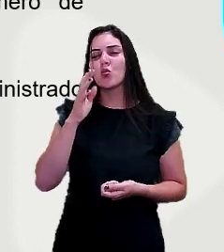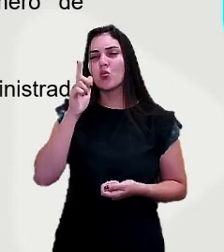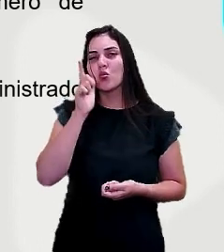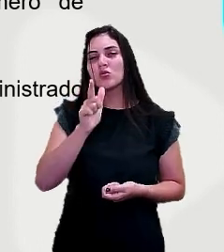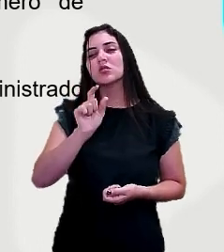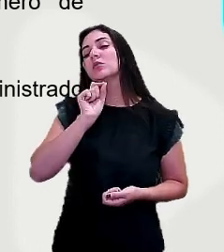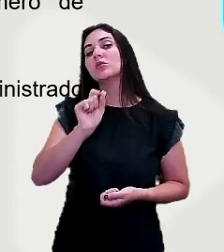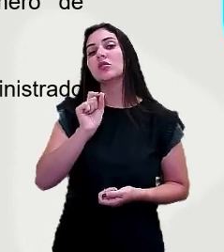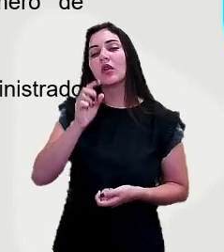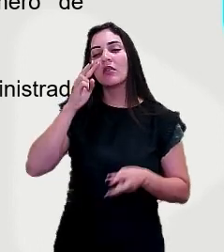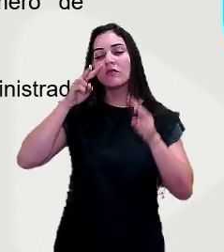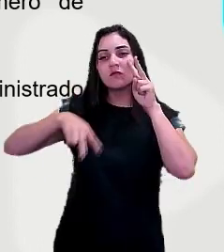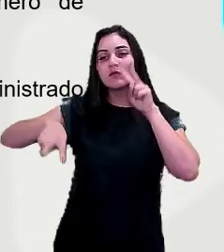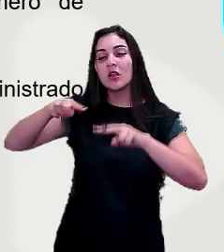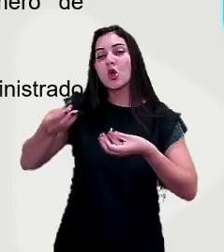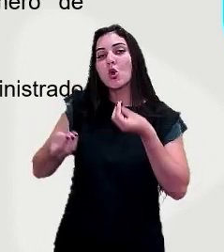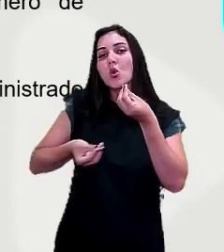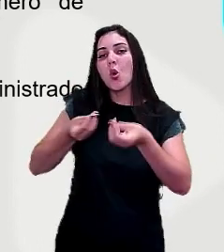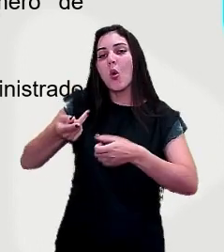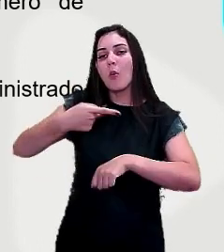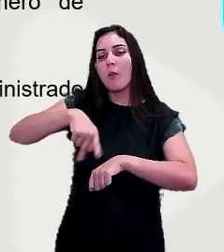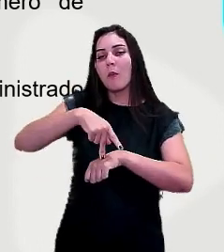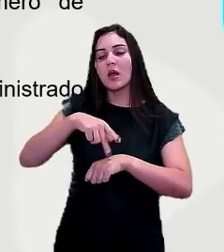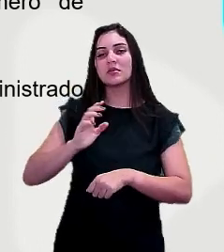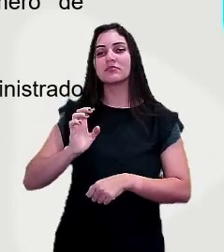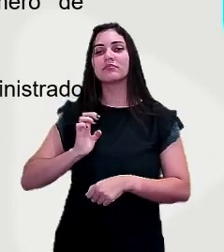é rico esse país.